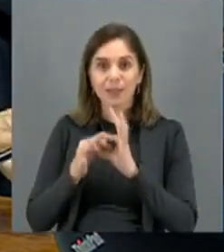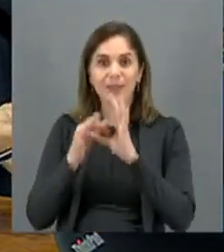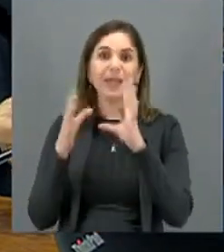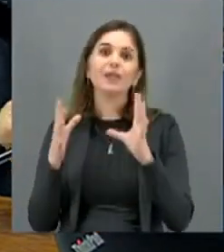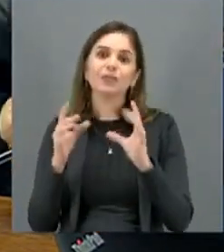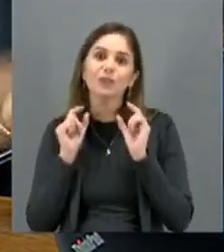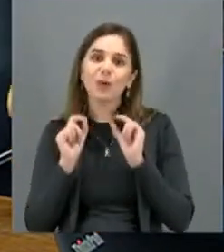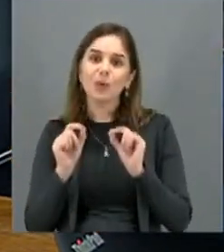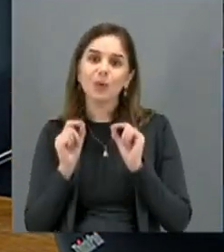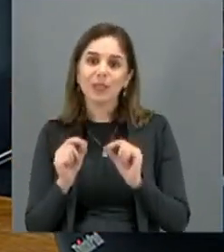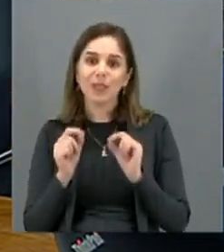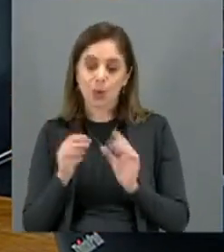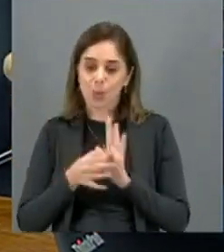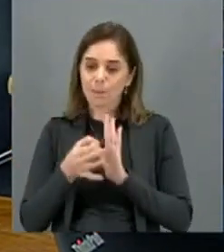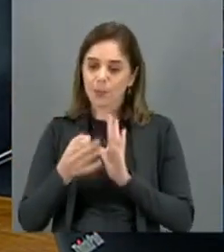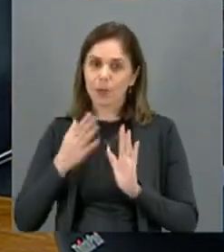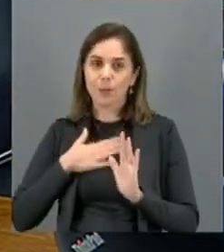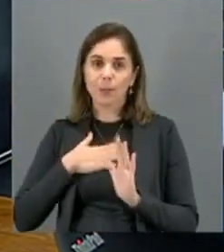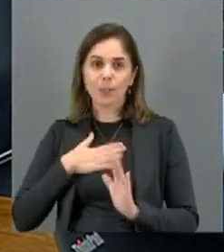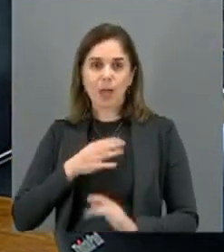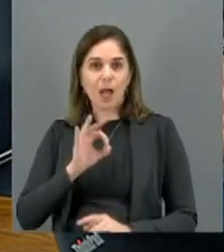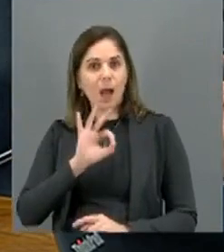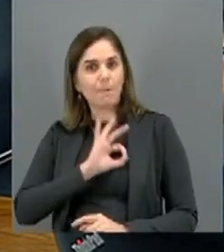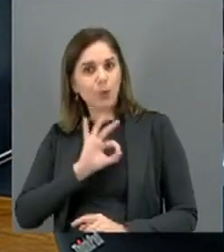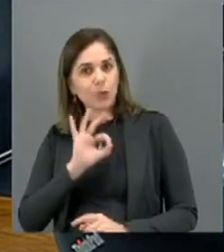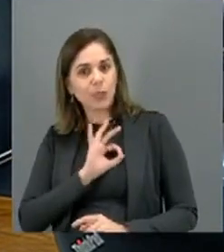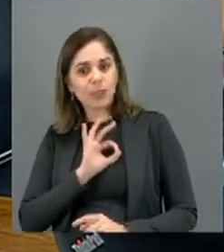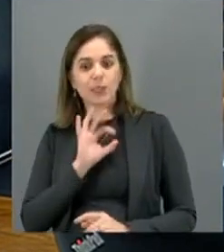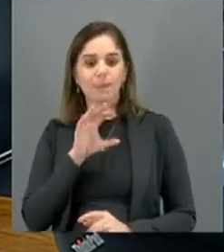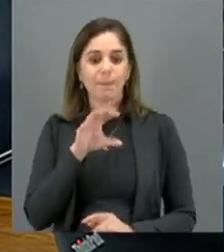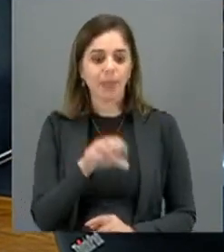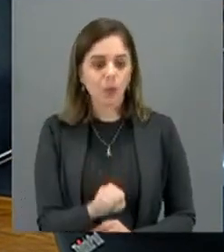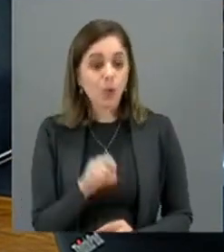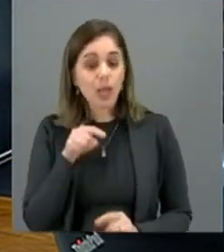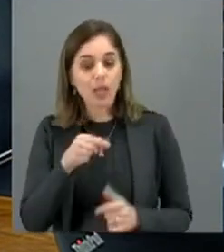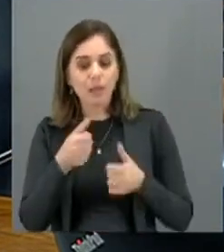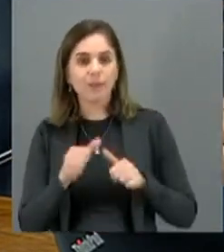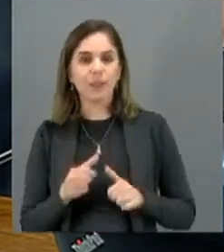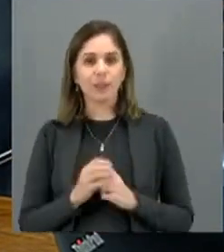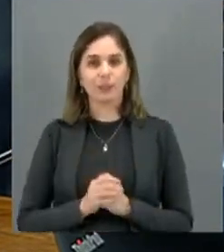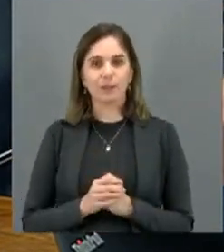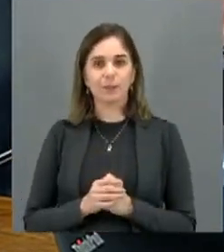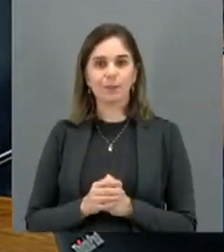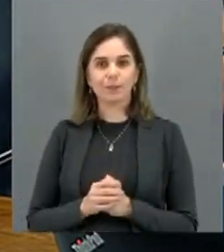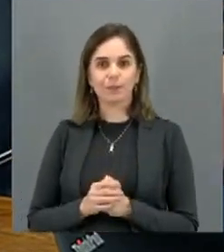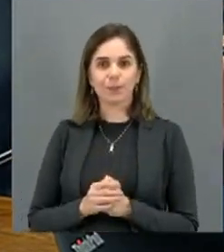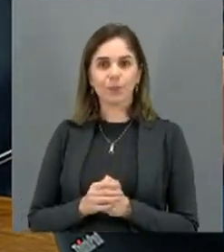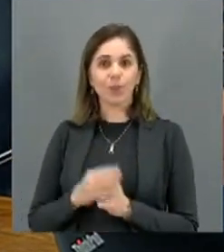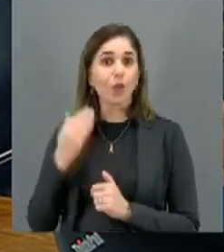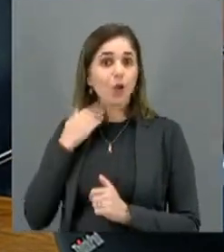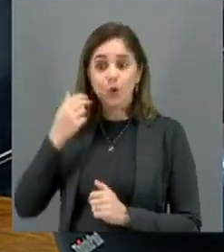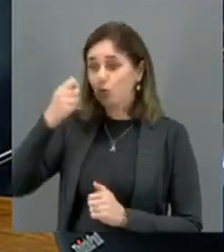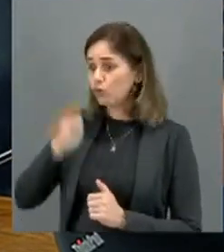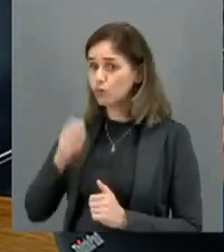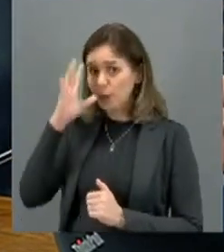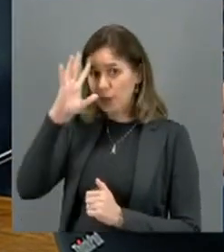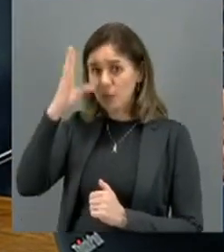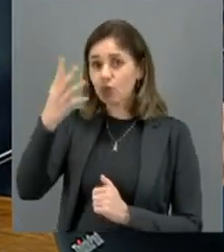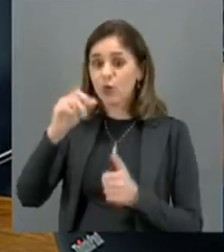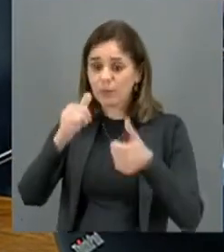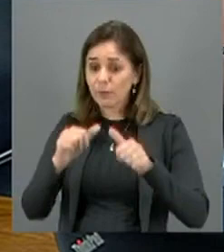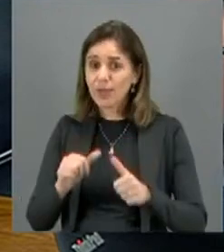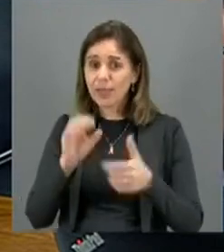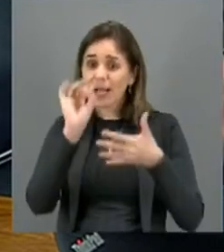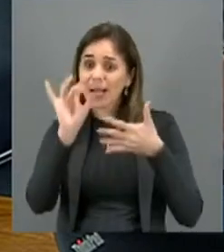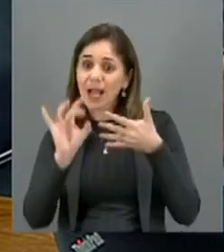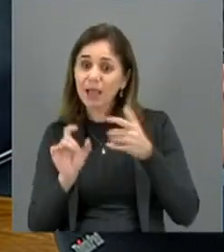que fará o julgamento, a avaliação caso a caso. Há uma discussão no Brasil extremamente perniciosa,